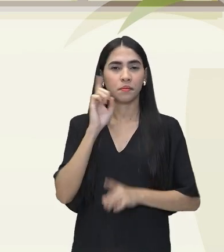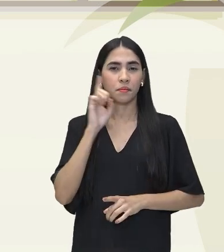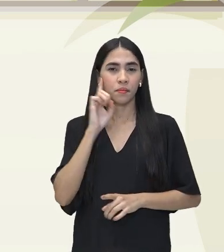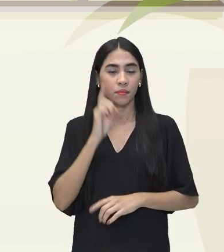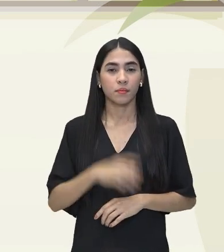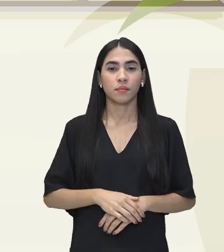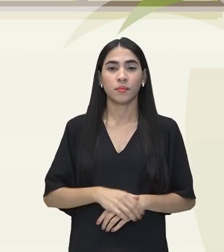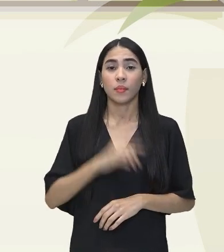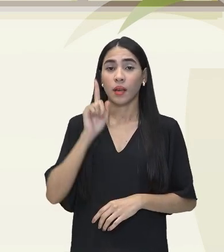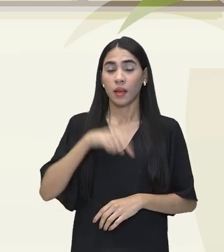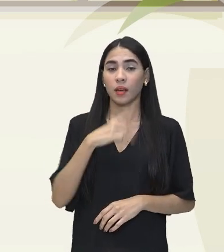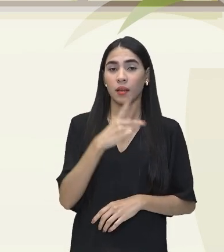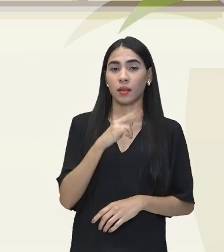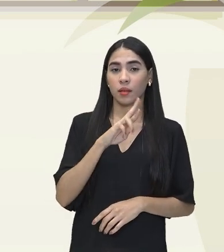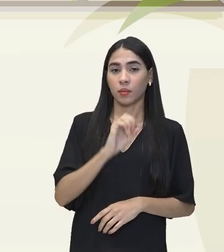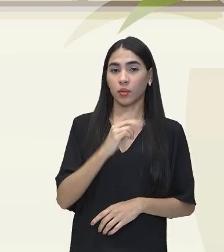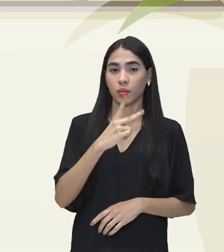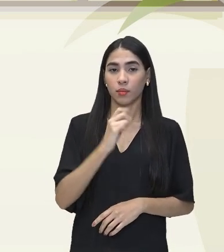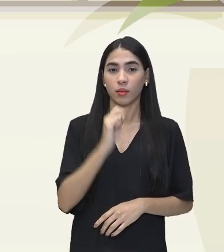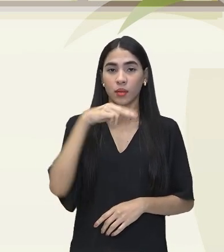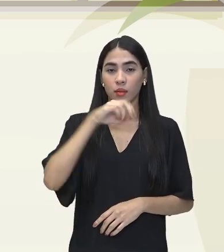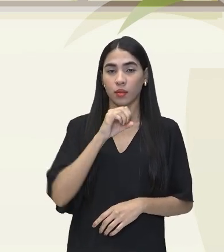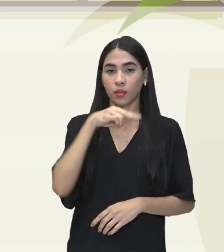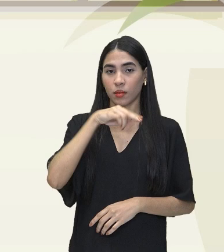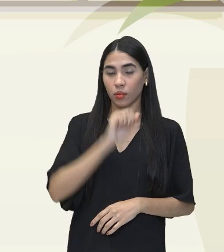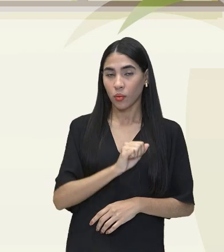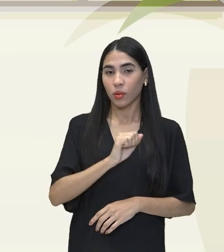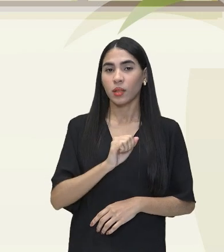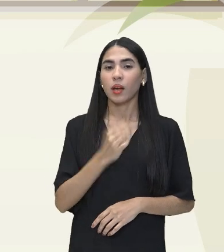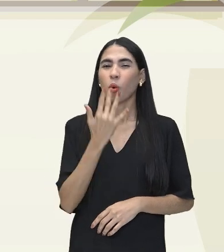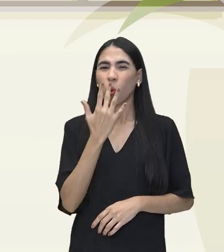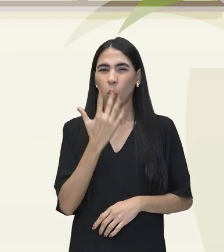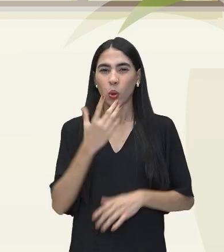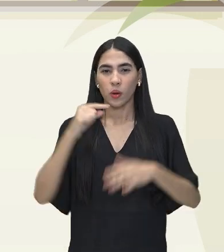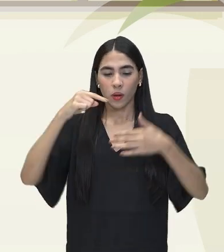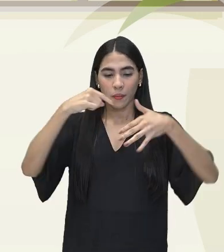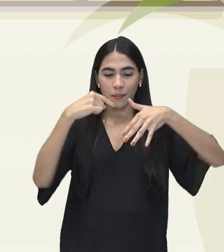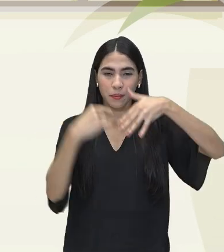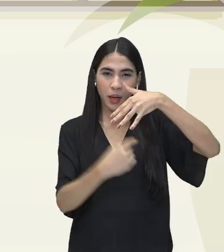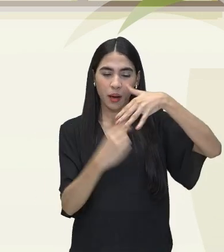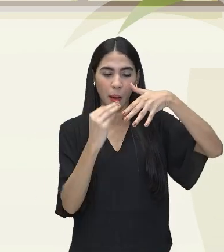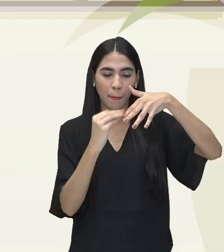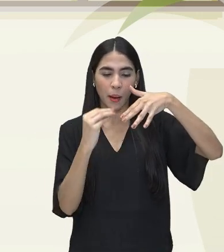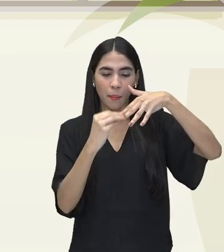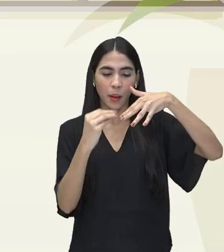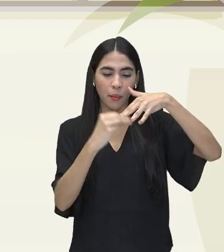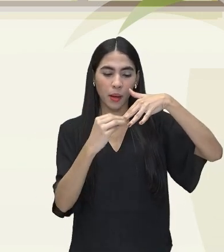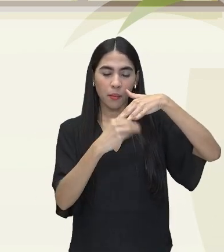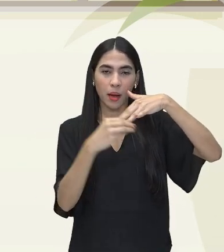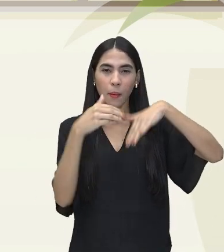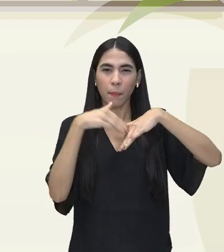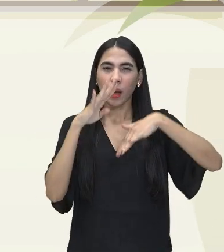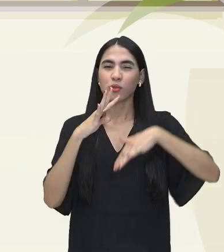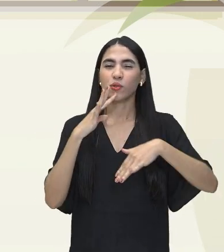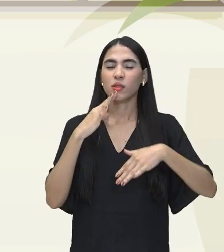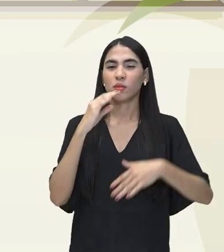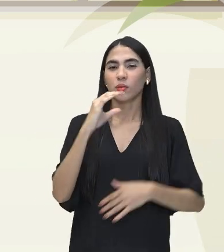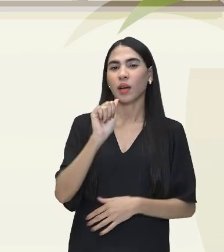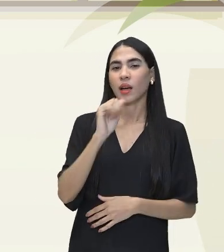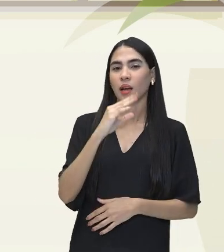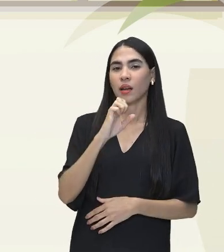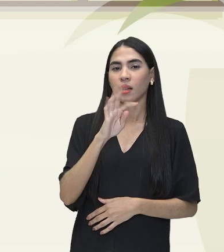é a propanona. É aquele removedor de esmalte que nós conhecemos como